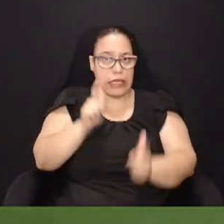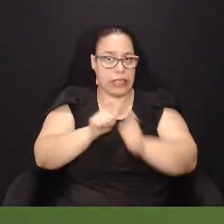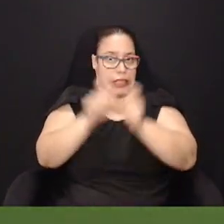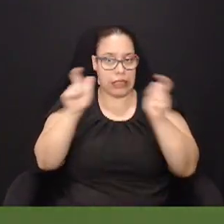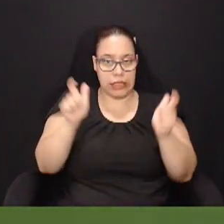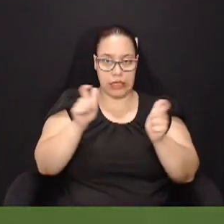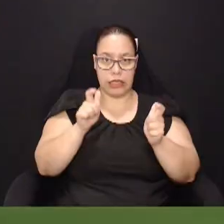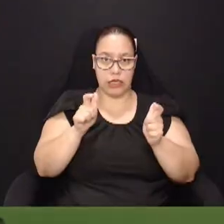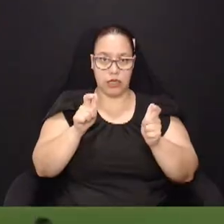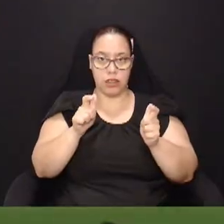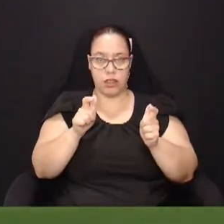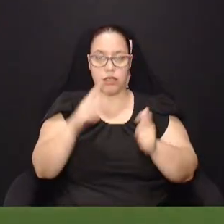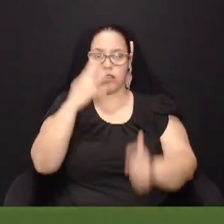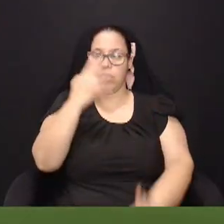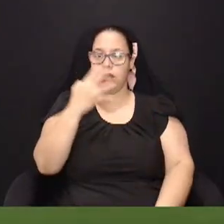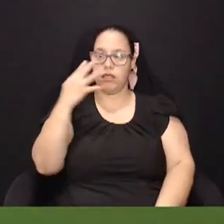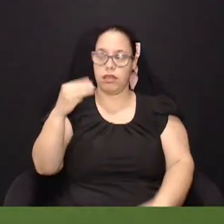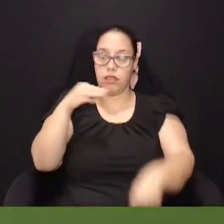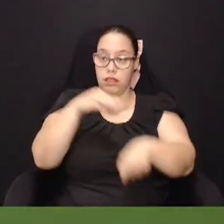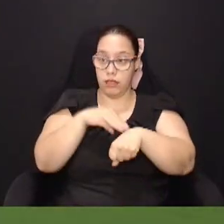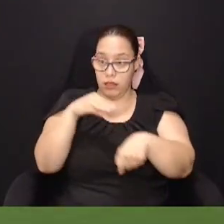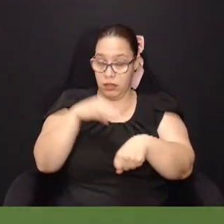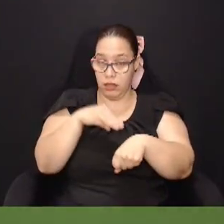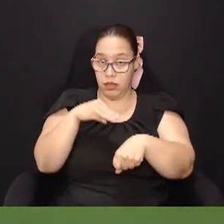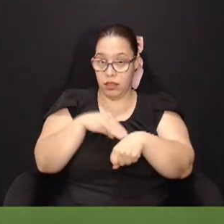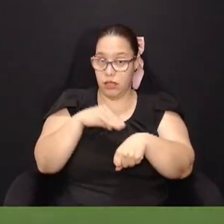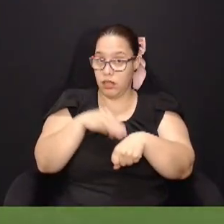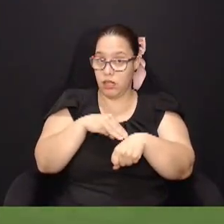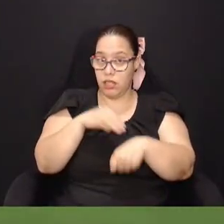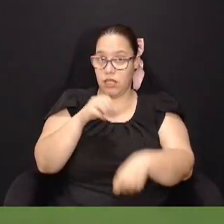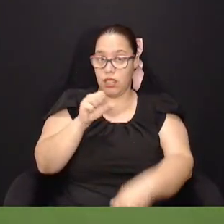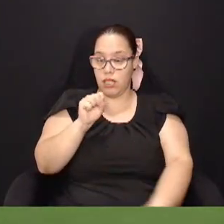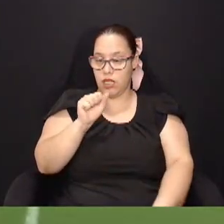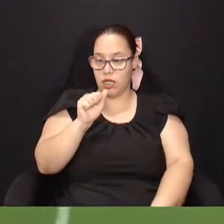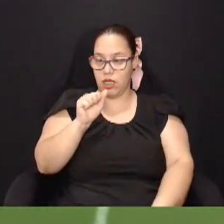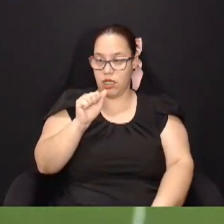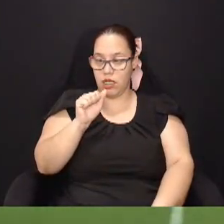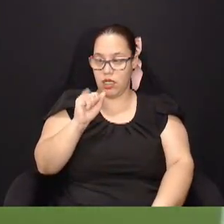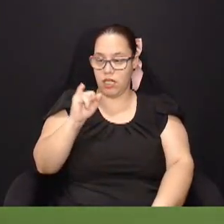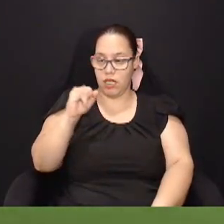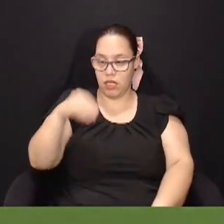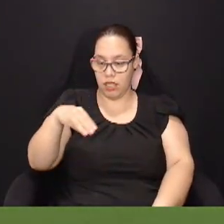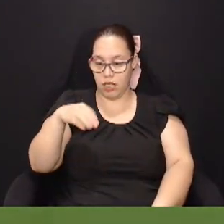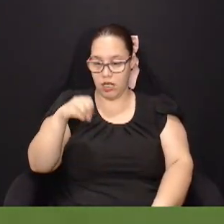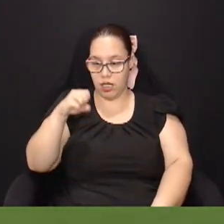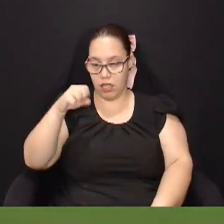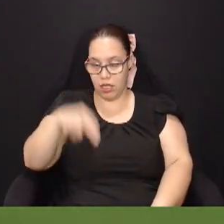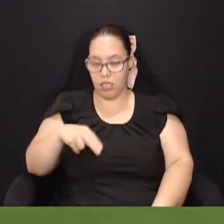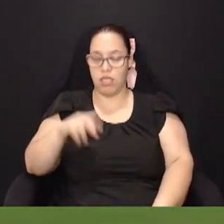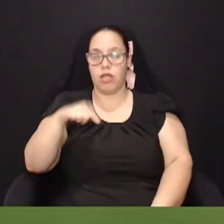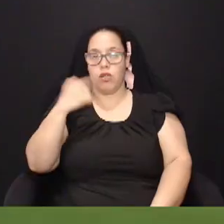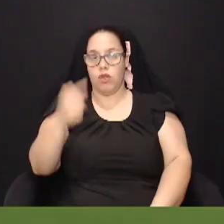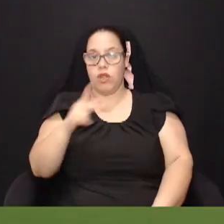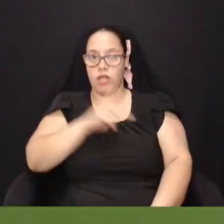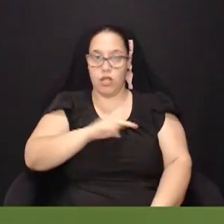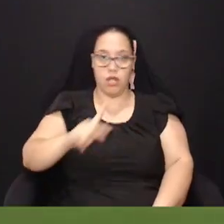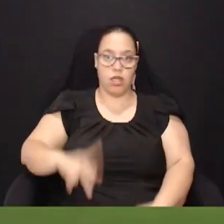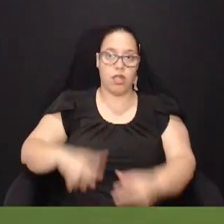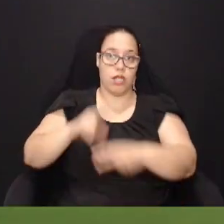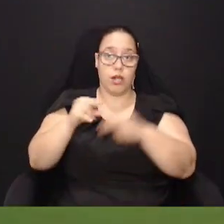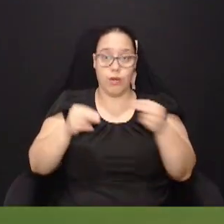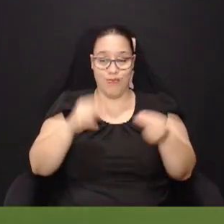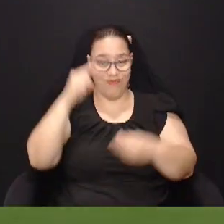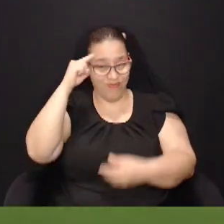Aos 44 minutos, foi a vez de Simon, o outro zagueiro da Ponte, dar um presente para a equipe mandante.